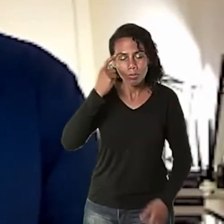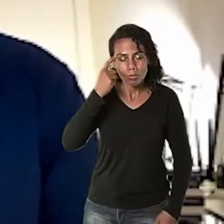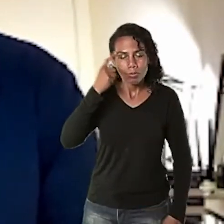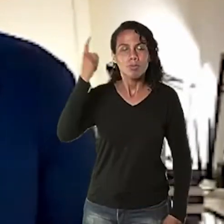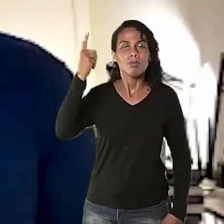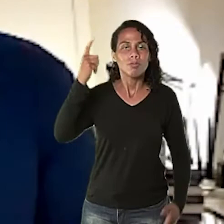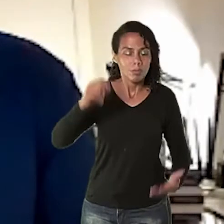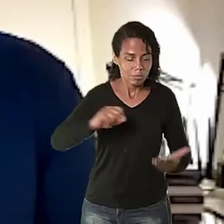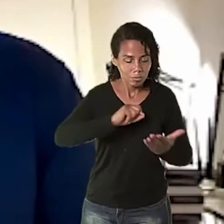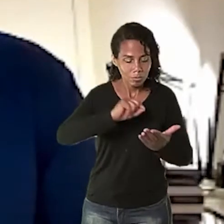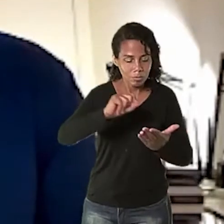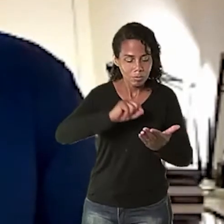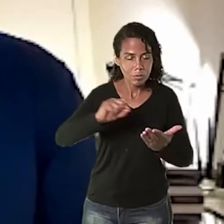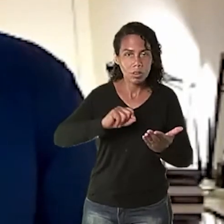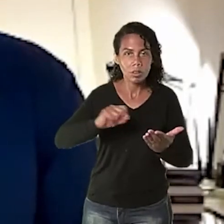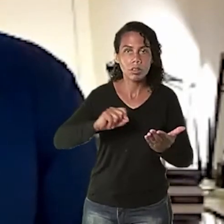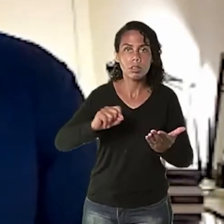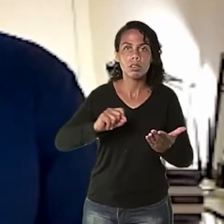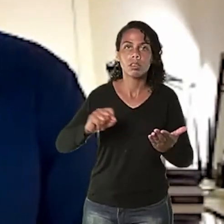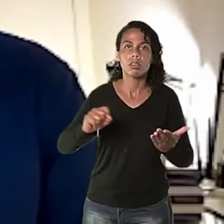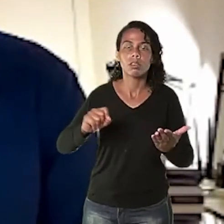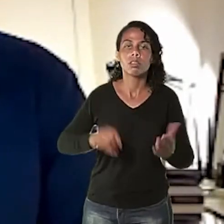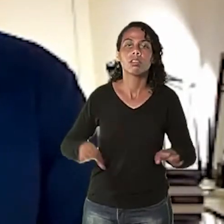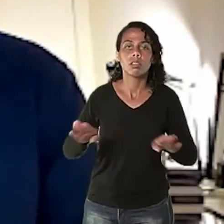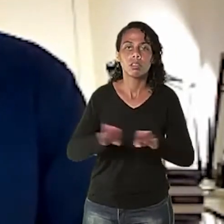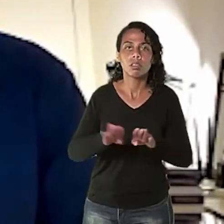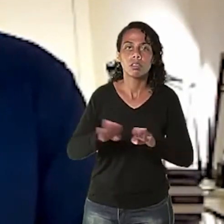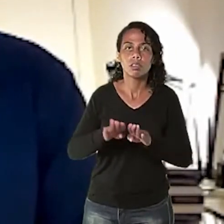mundo que eu acho que dá para fazer turismo desse jeito de metrô. Assim.